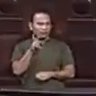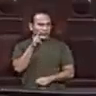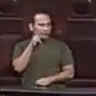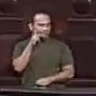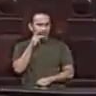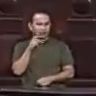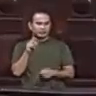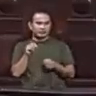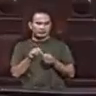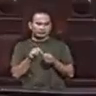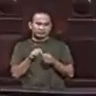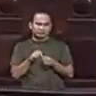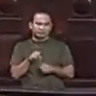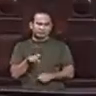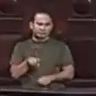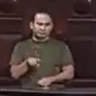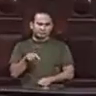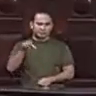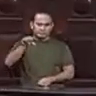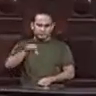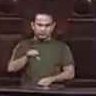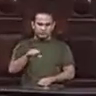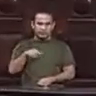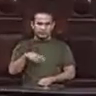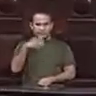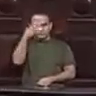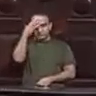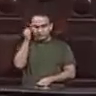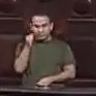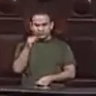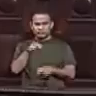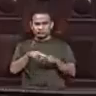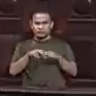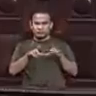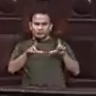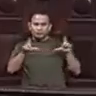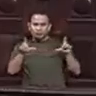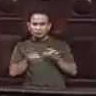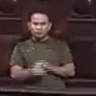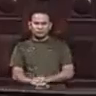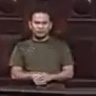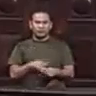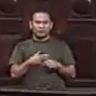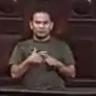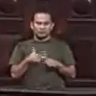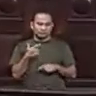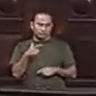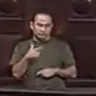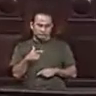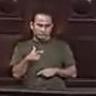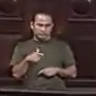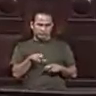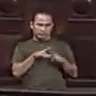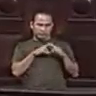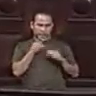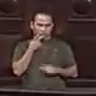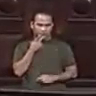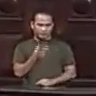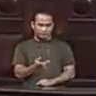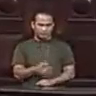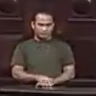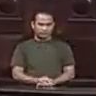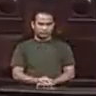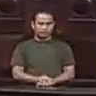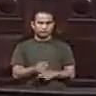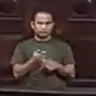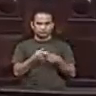mínimo. Pior, fiquei sabendo disso pela imprensa, porque não tiveram a dignidade, nem a mesa,